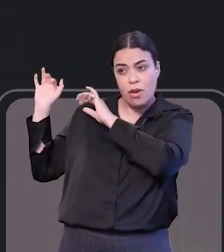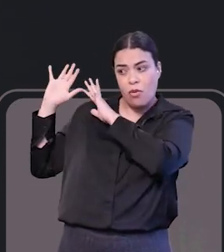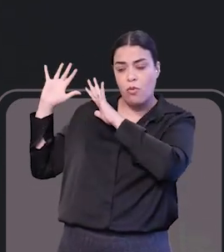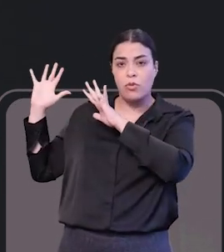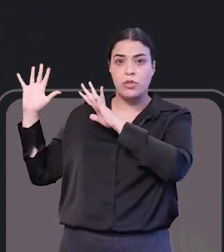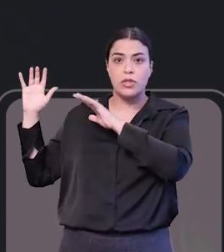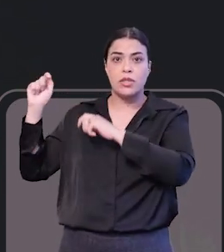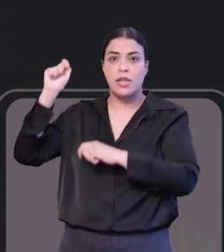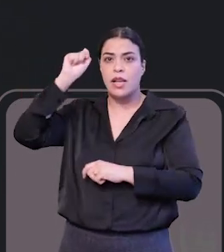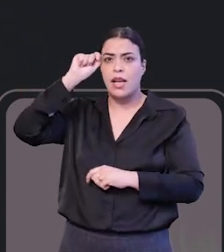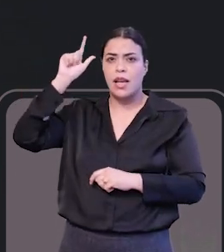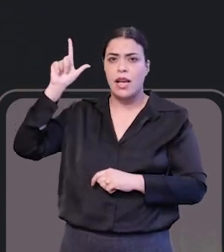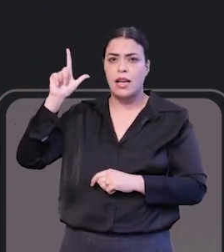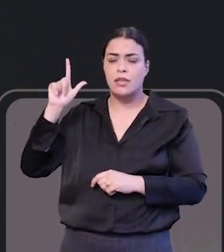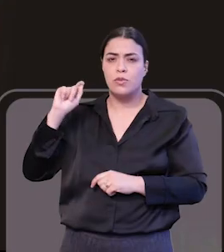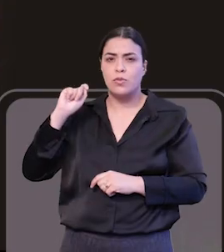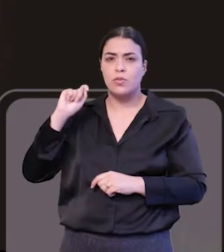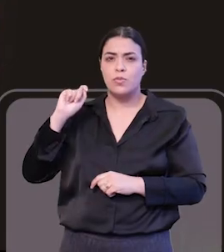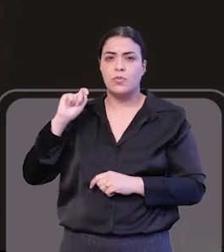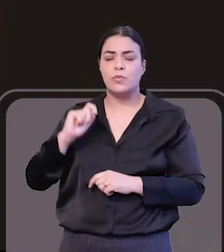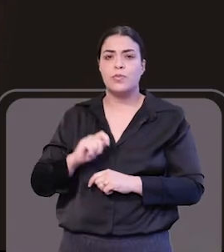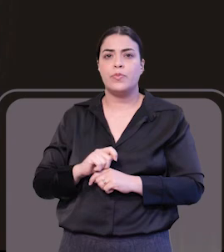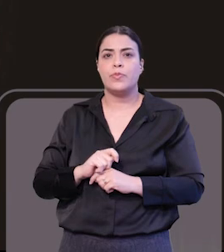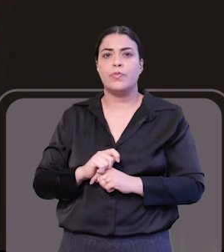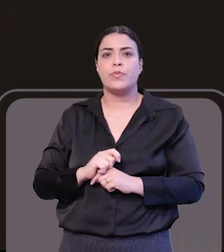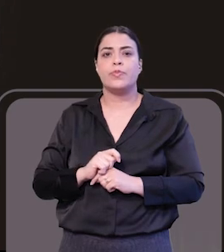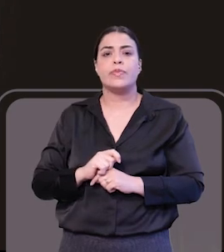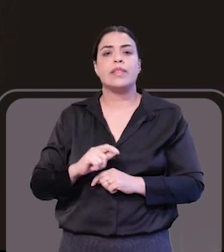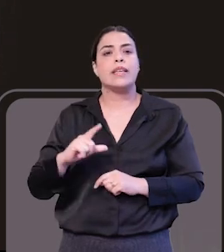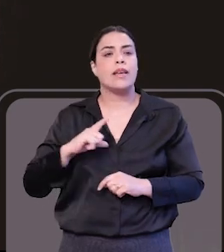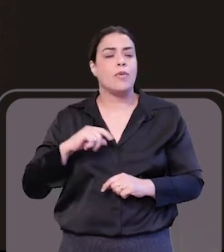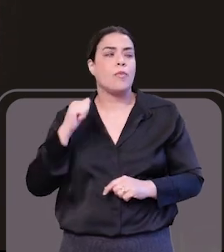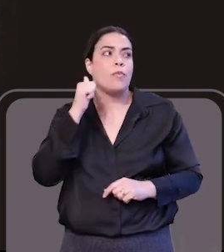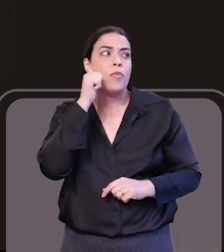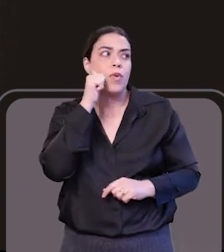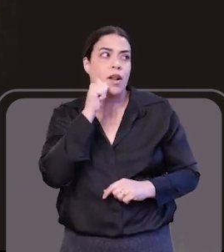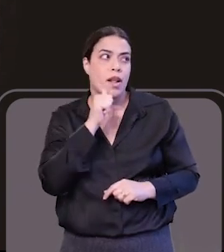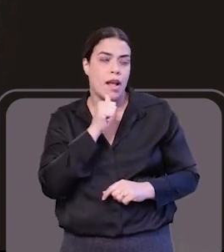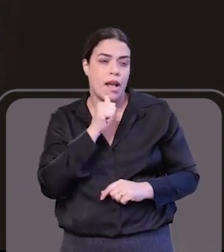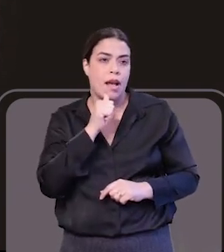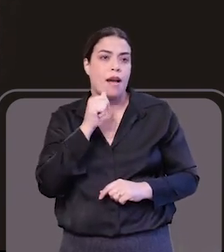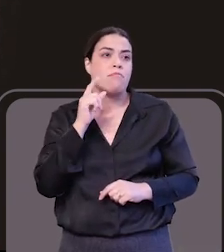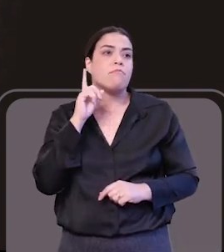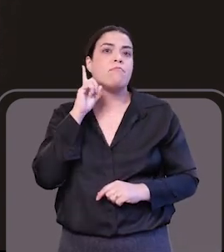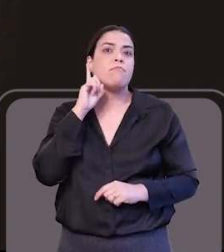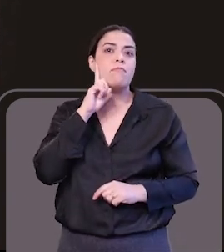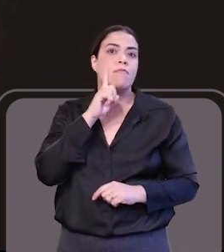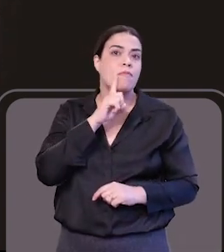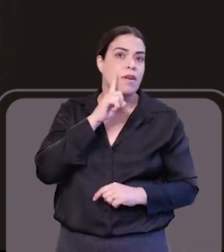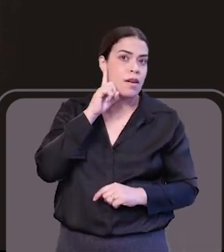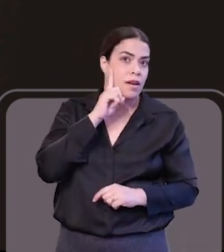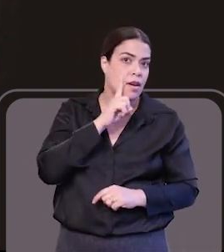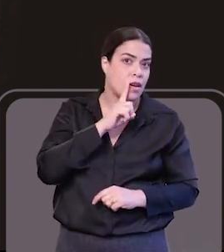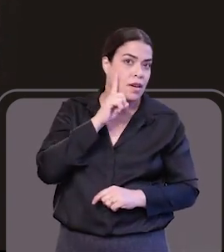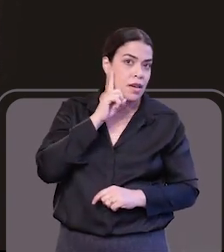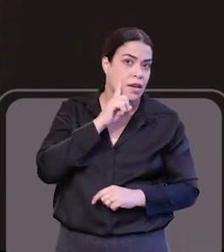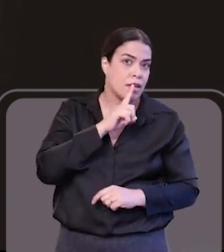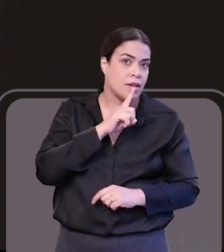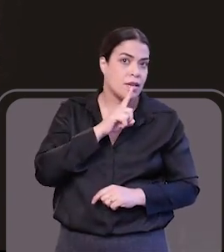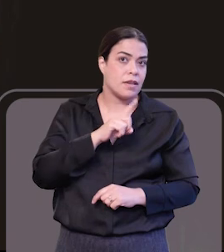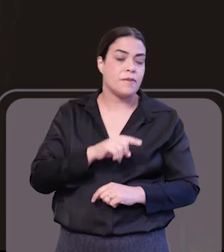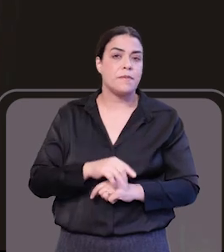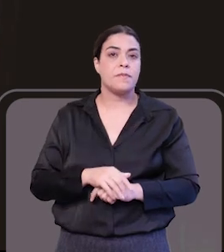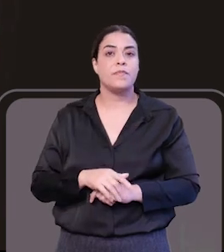uma cortina azul eu sou mulher sou morena parda